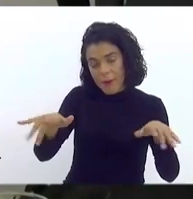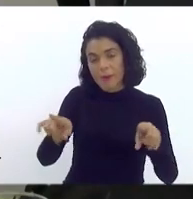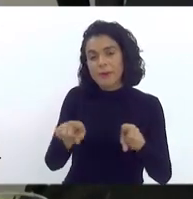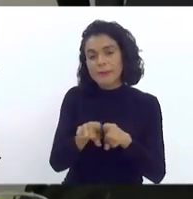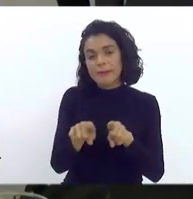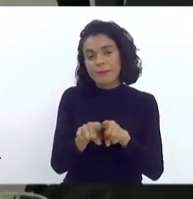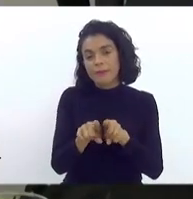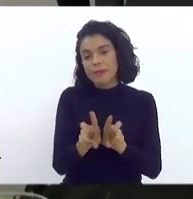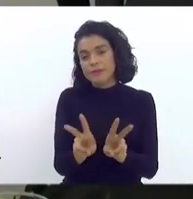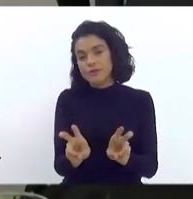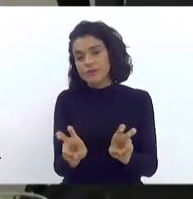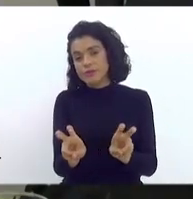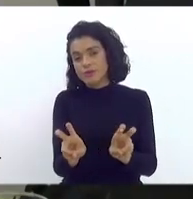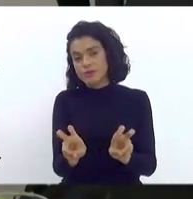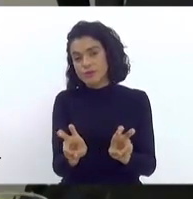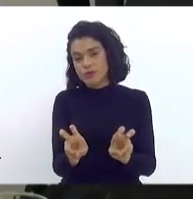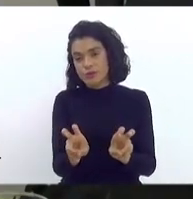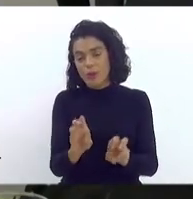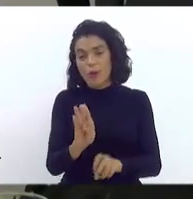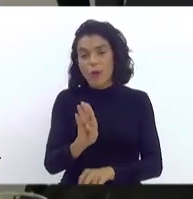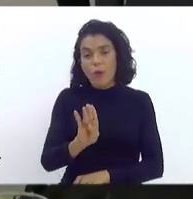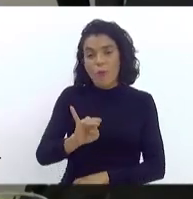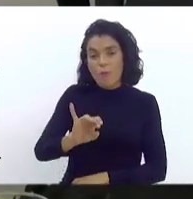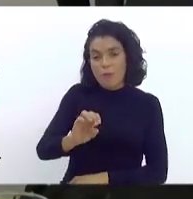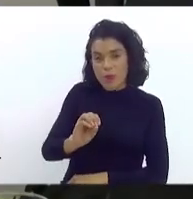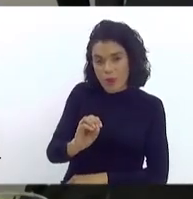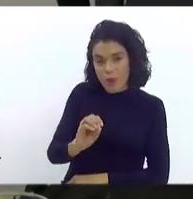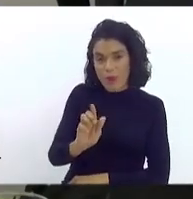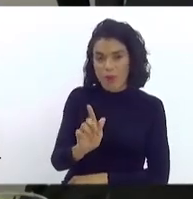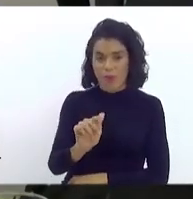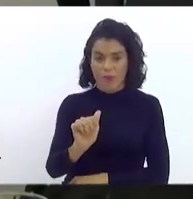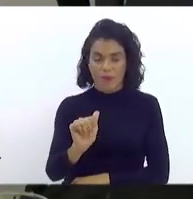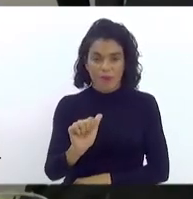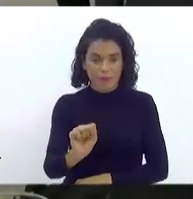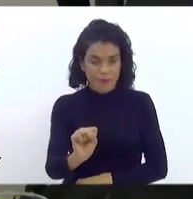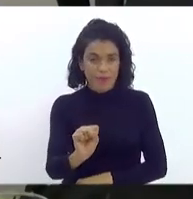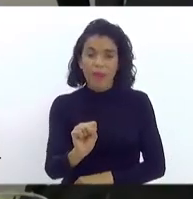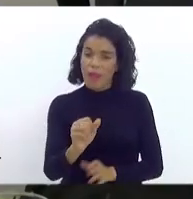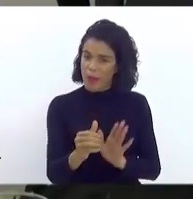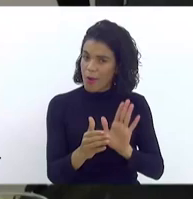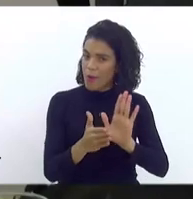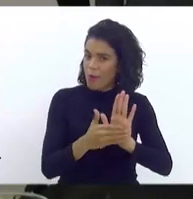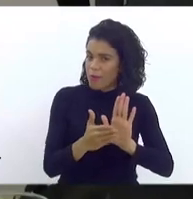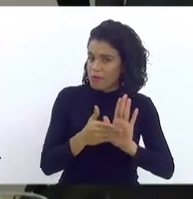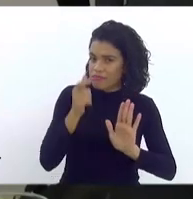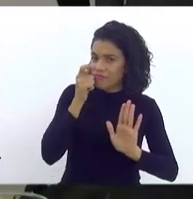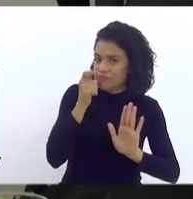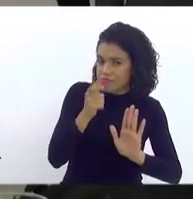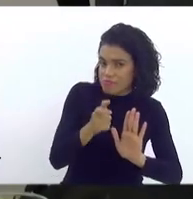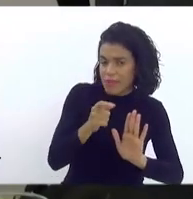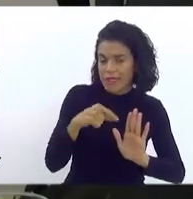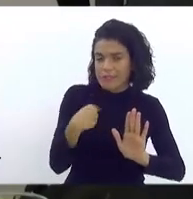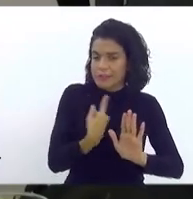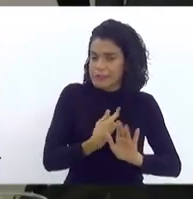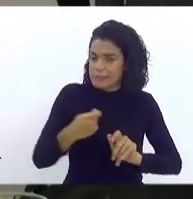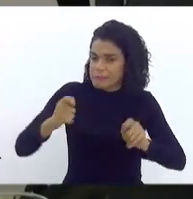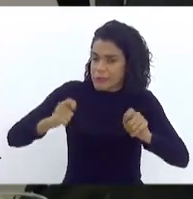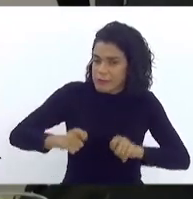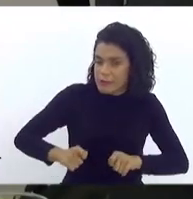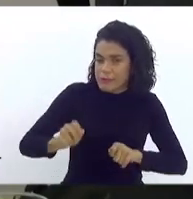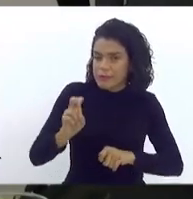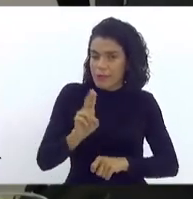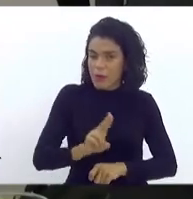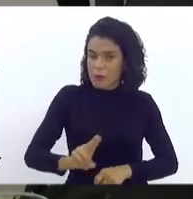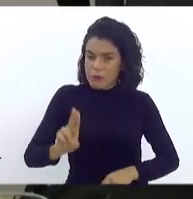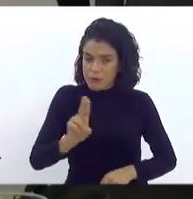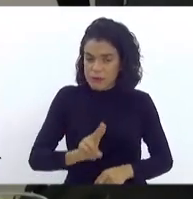a questão do biogás, que é um projeto que é interessante, que a gente poderia estar utilizando